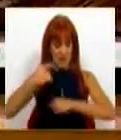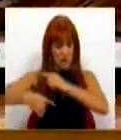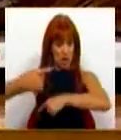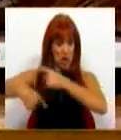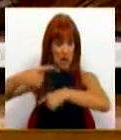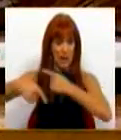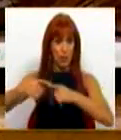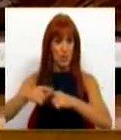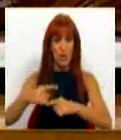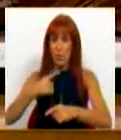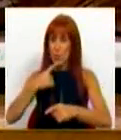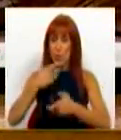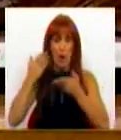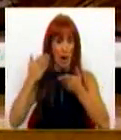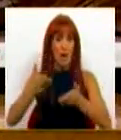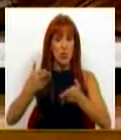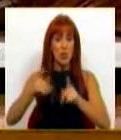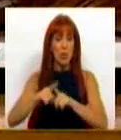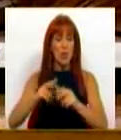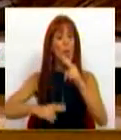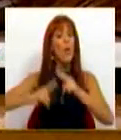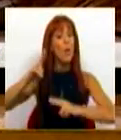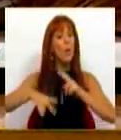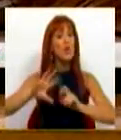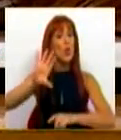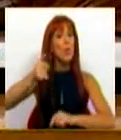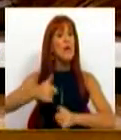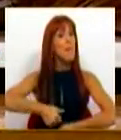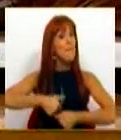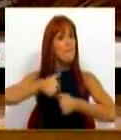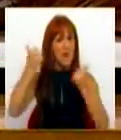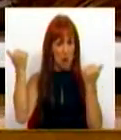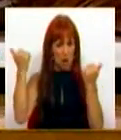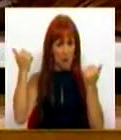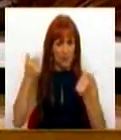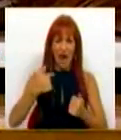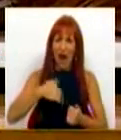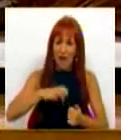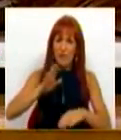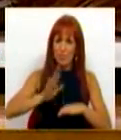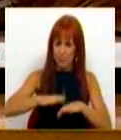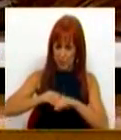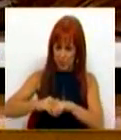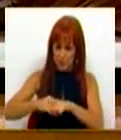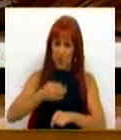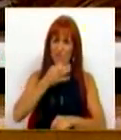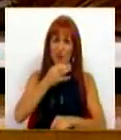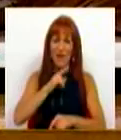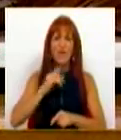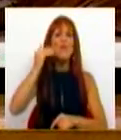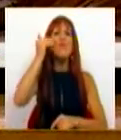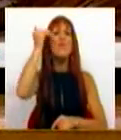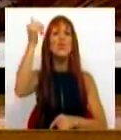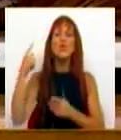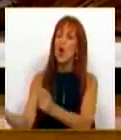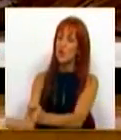Gerações que tanto contribuíram para a construção de um país melhor. Quero, portanto, falar-vos do futuro